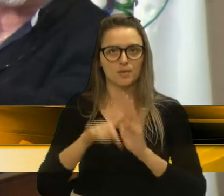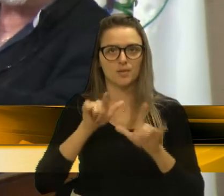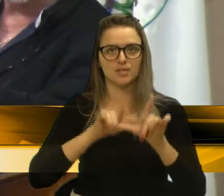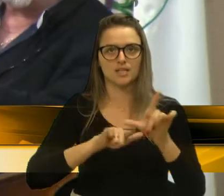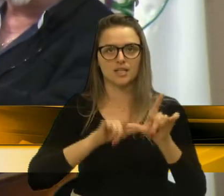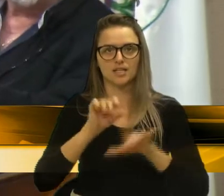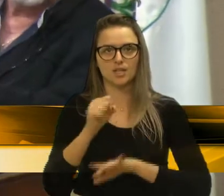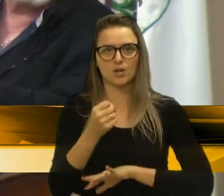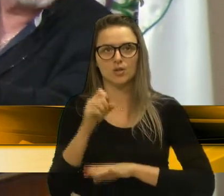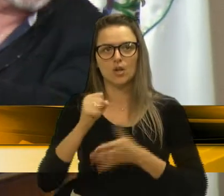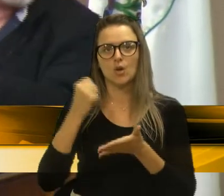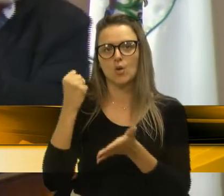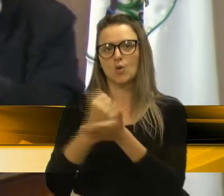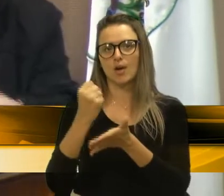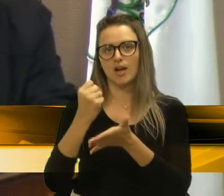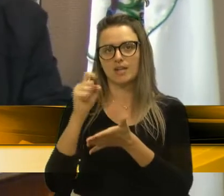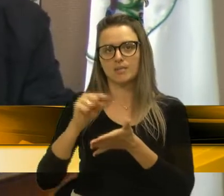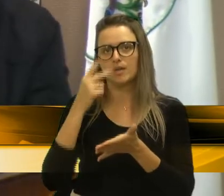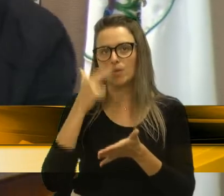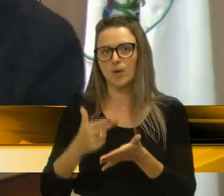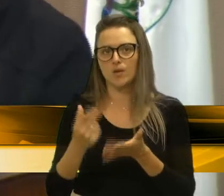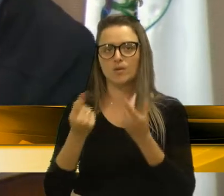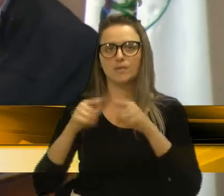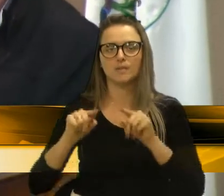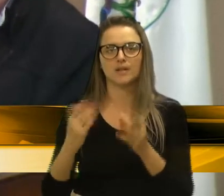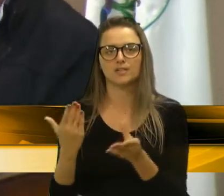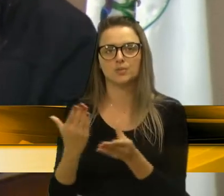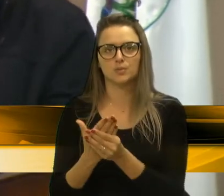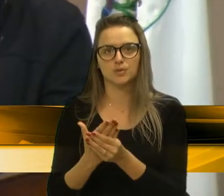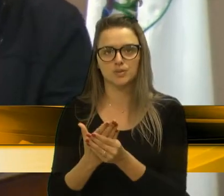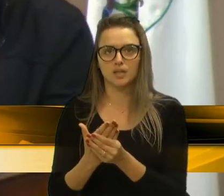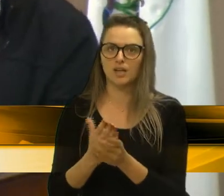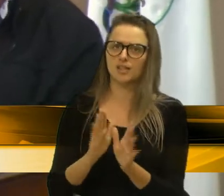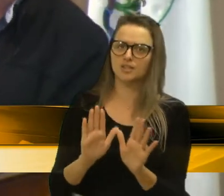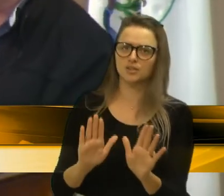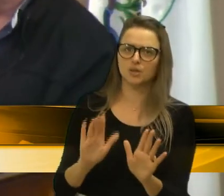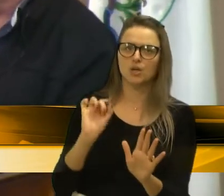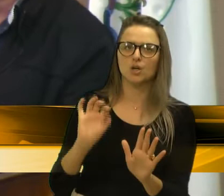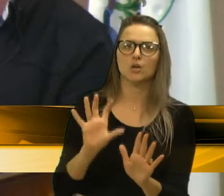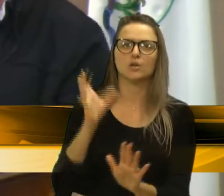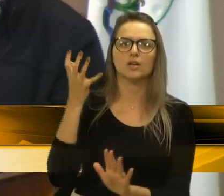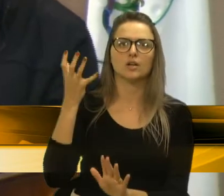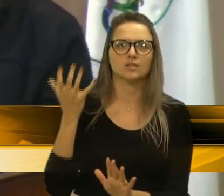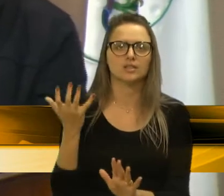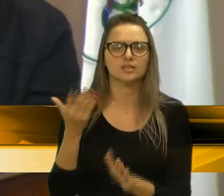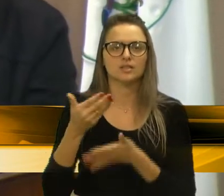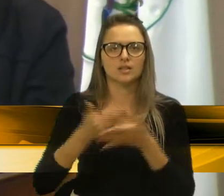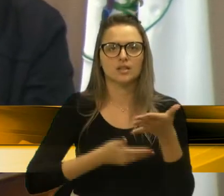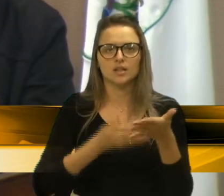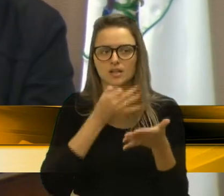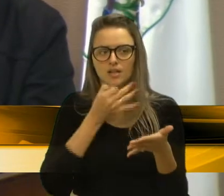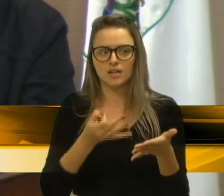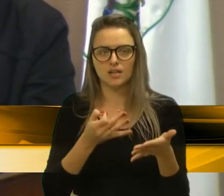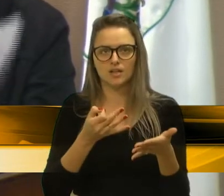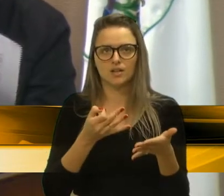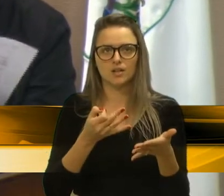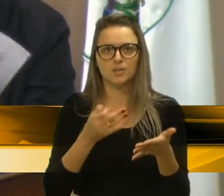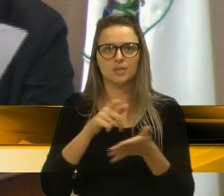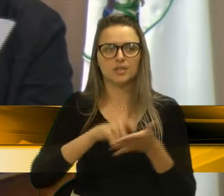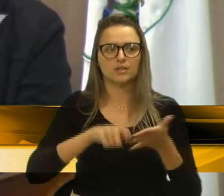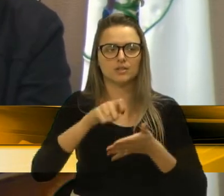o carimbo é o mesmo, só que lá no processo, coincidentemente, o parecer